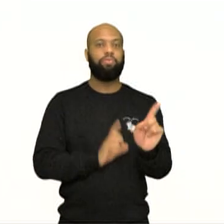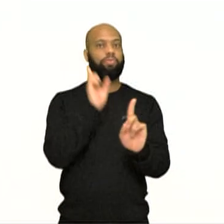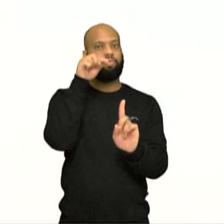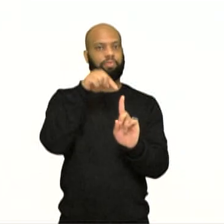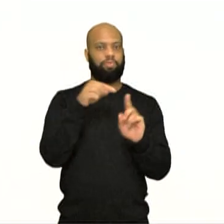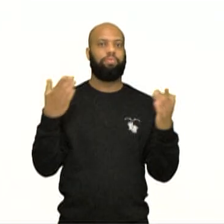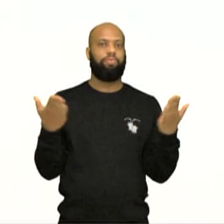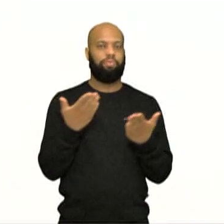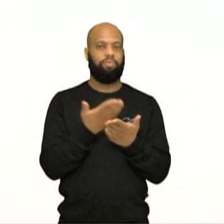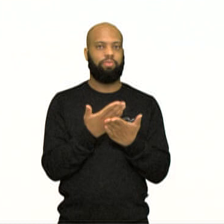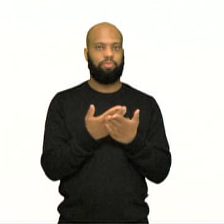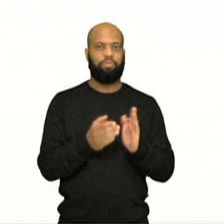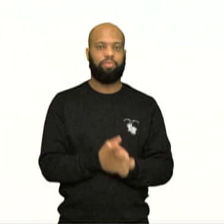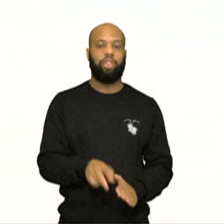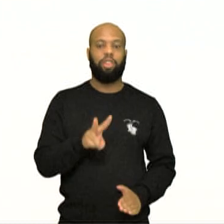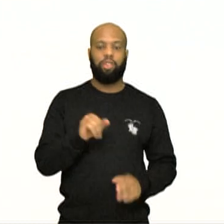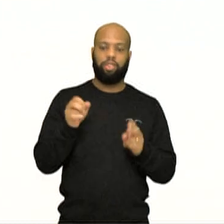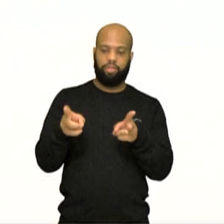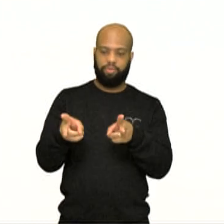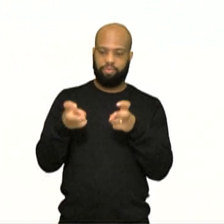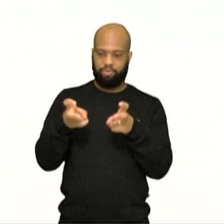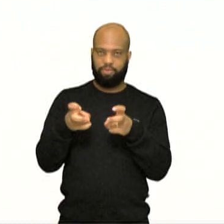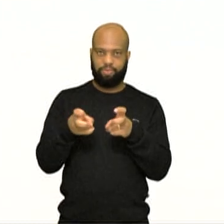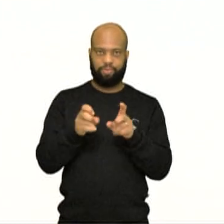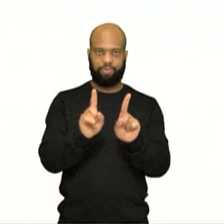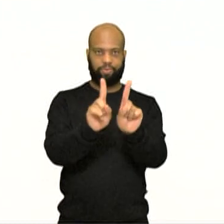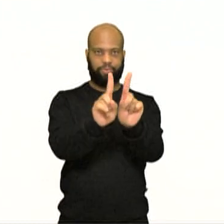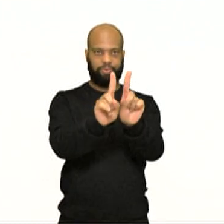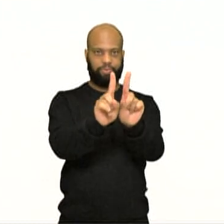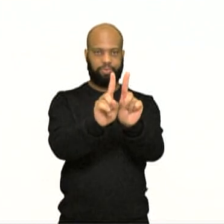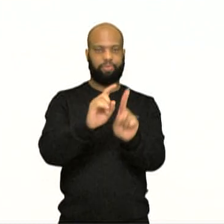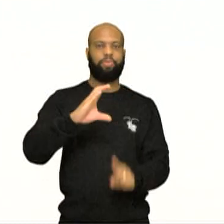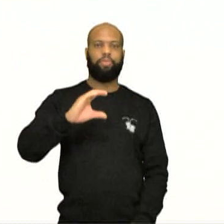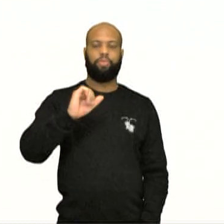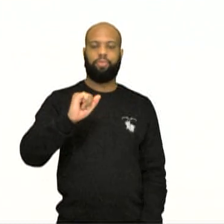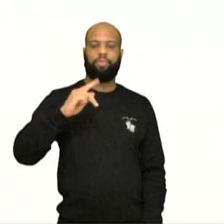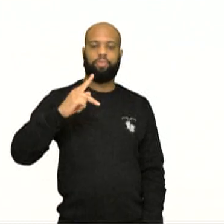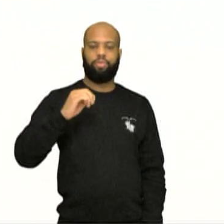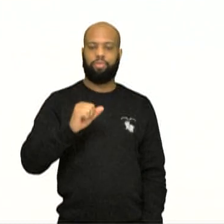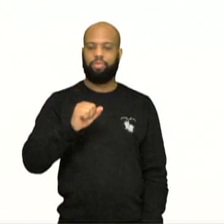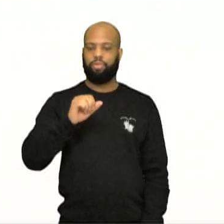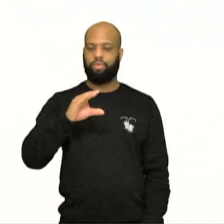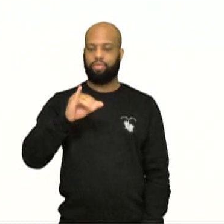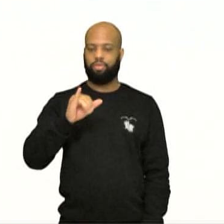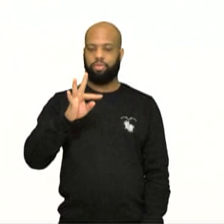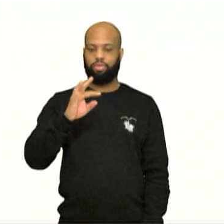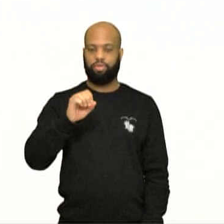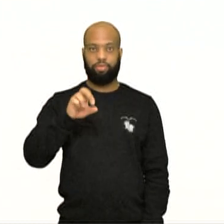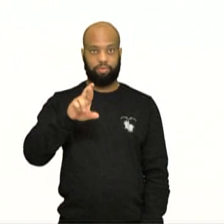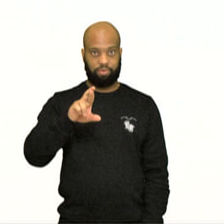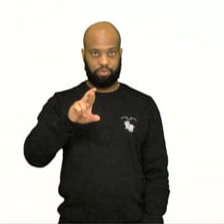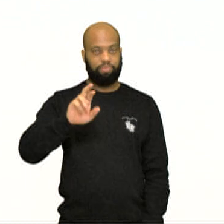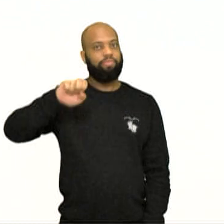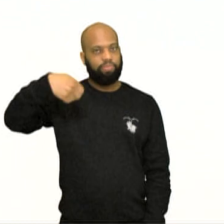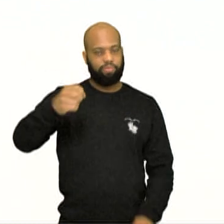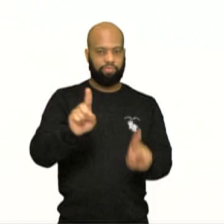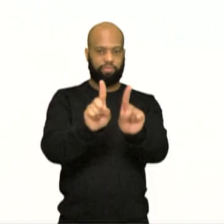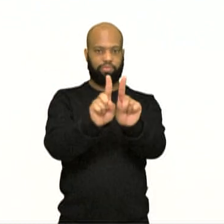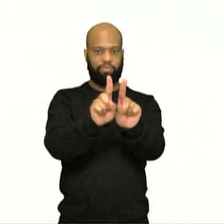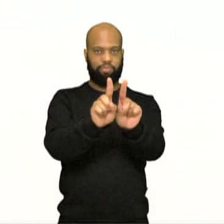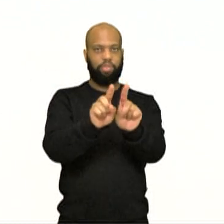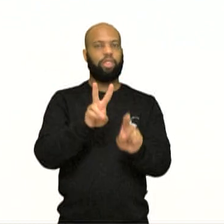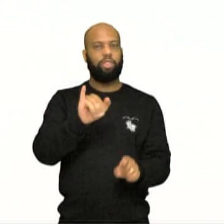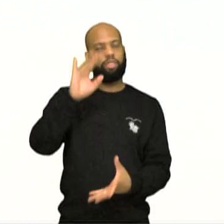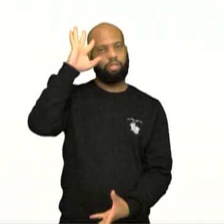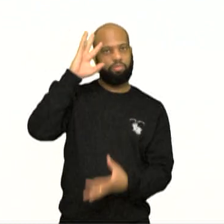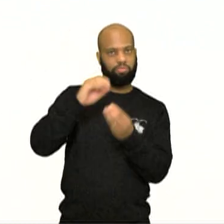Objetivos dessa aula: reconhecer o capacitor como importante componente elétrico. Nossa aula sobre capacitores, você vai entender o que é